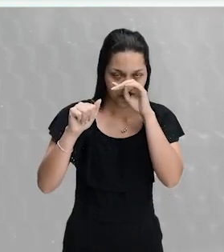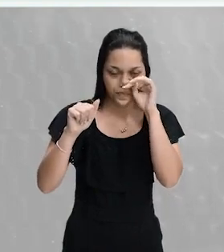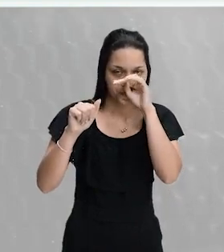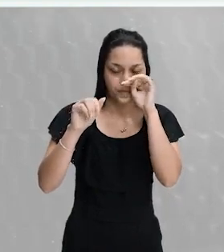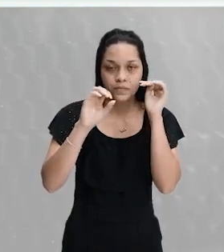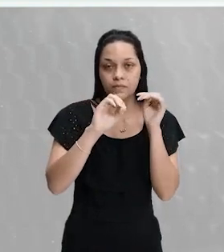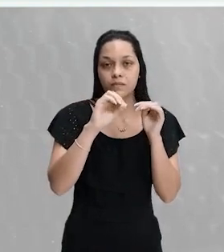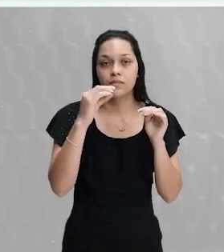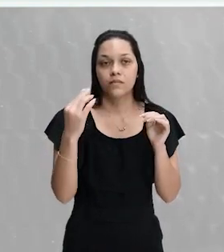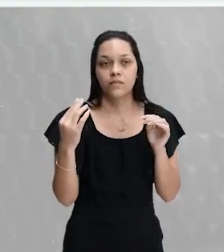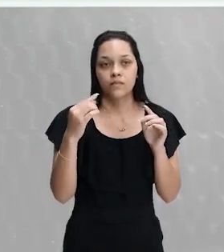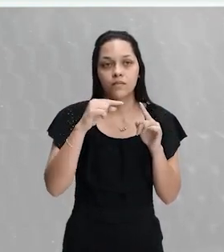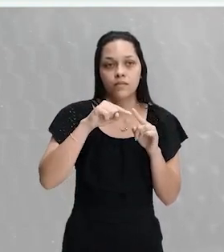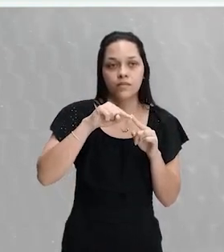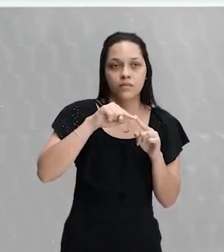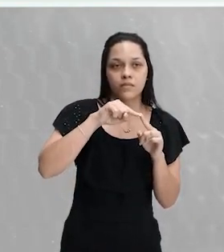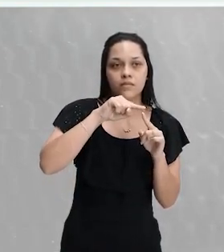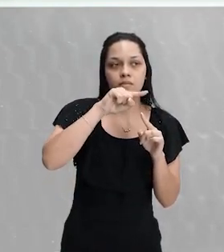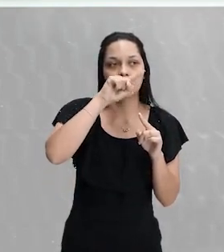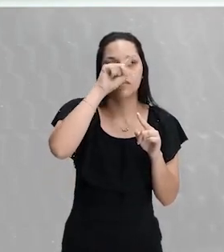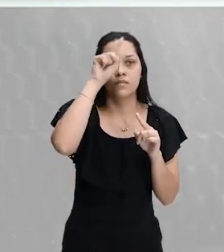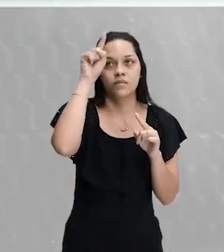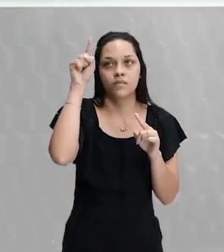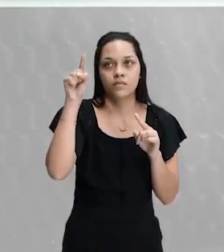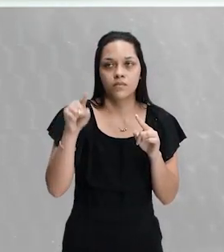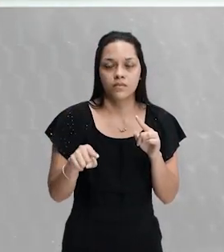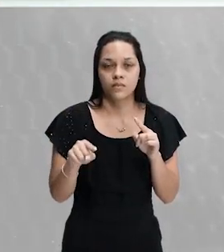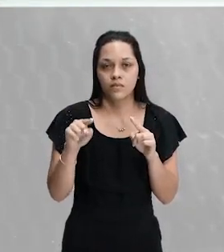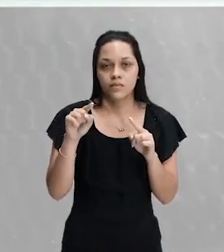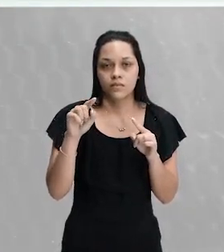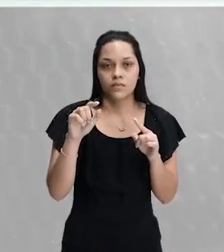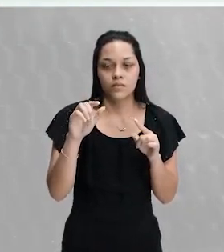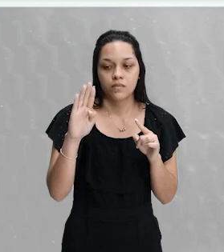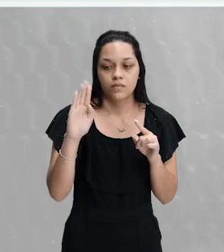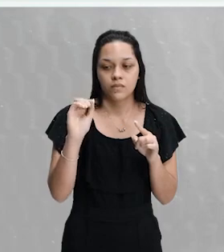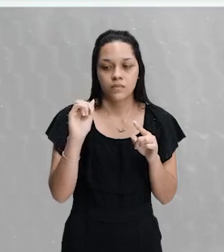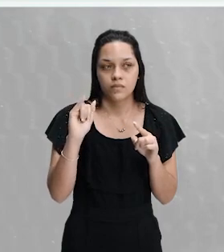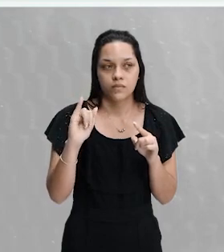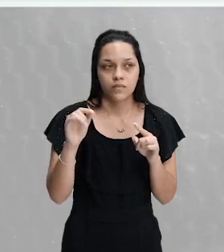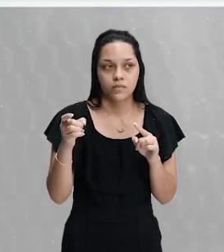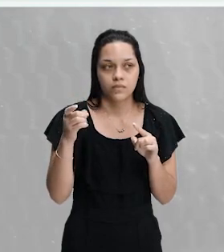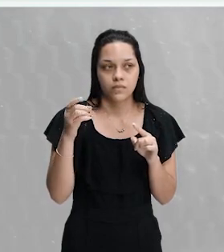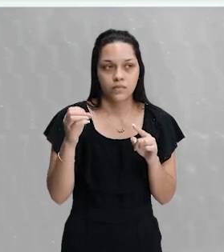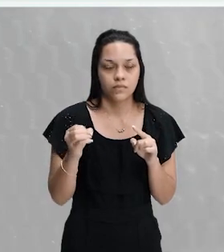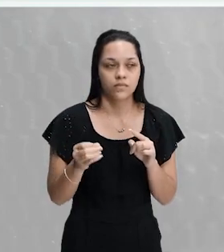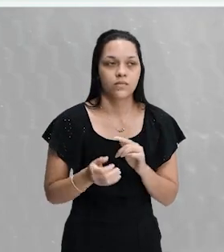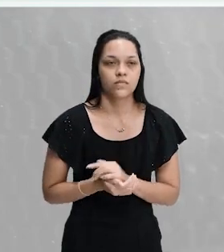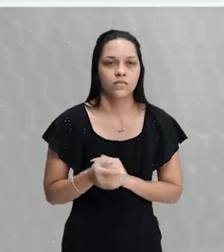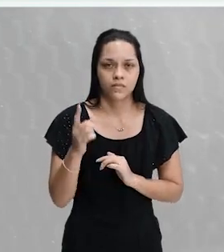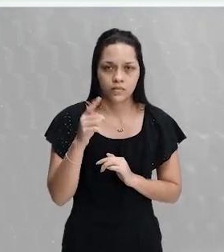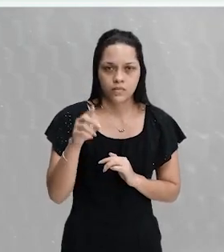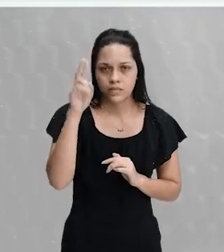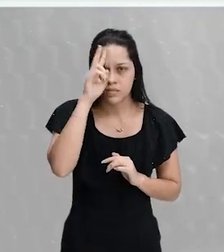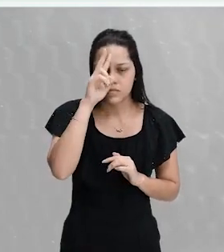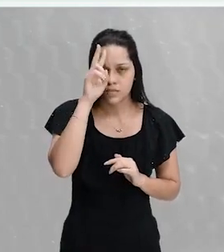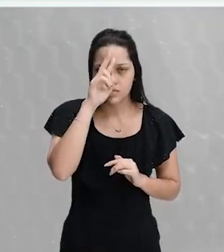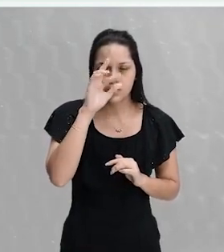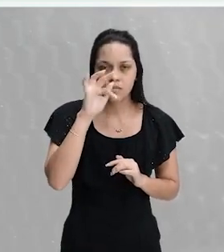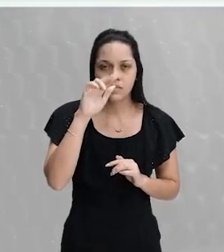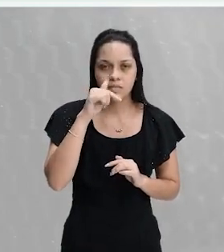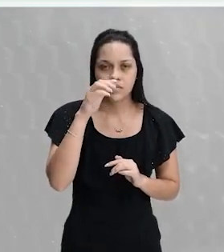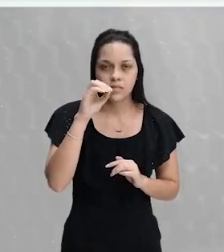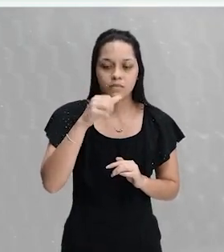tá? Ou ela pode estar com a concavidade voltada para baixo. Pessoal, vocês lembram da função do primeiro